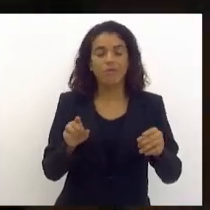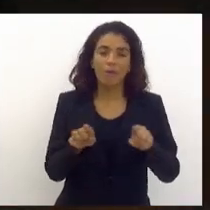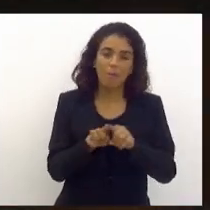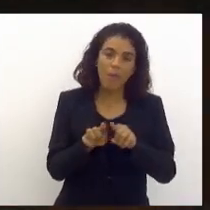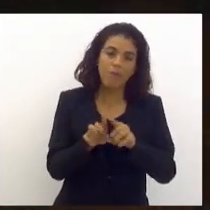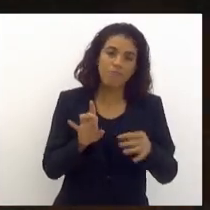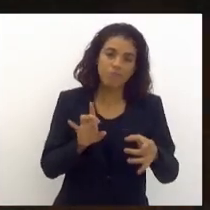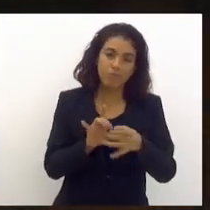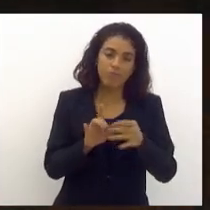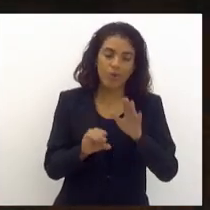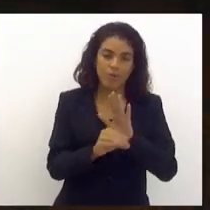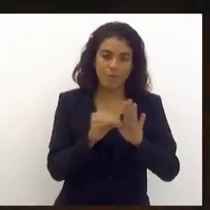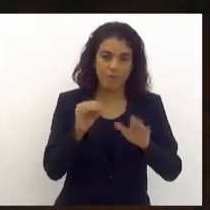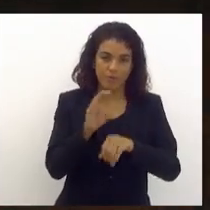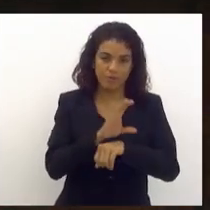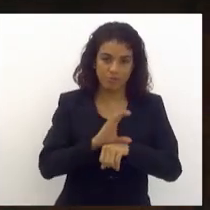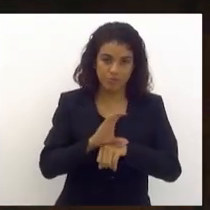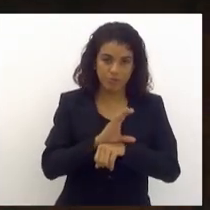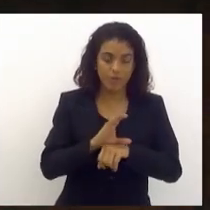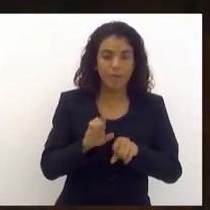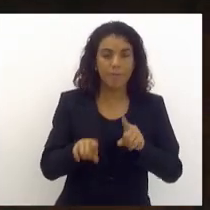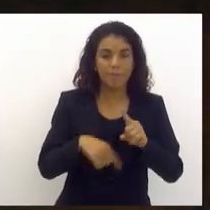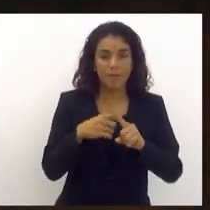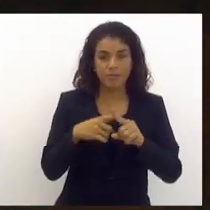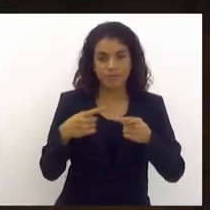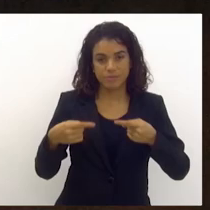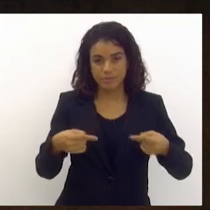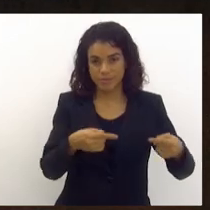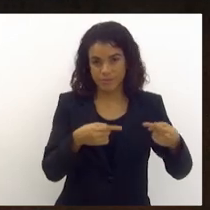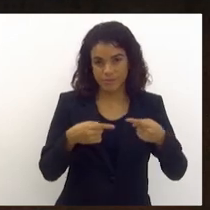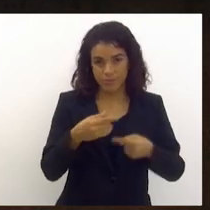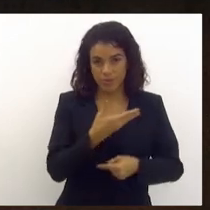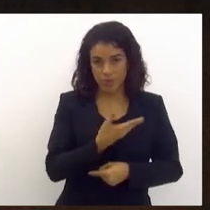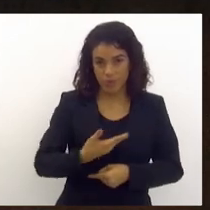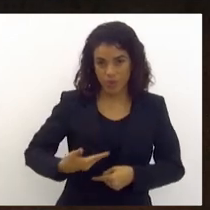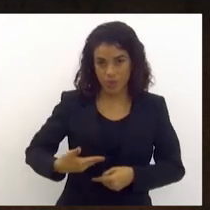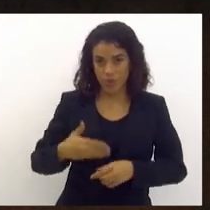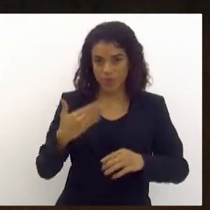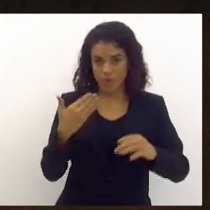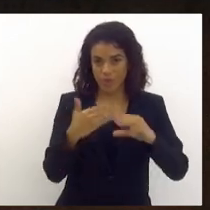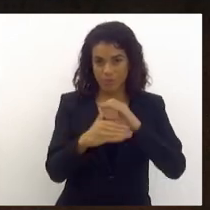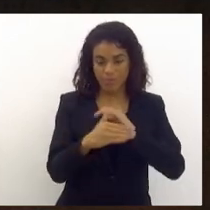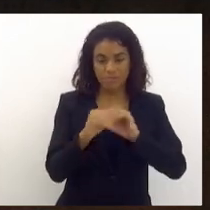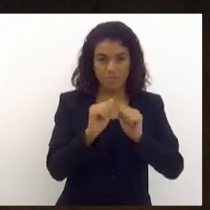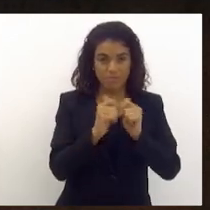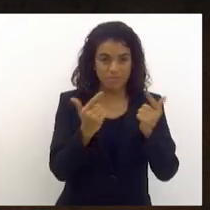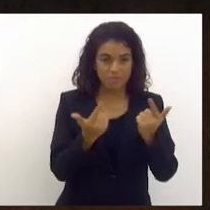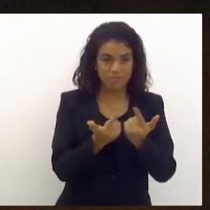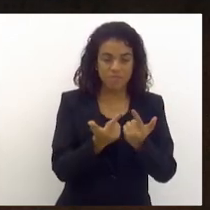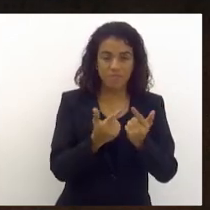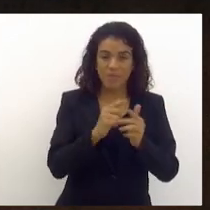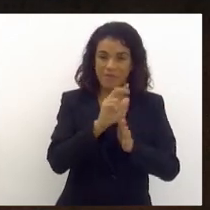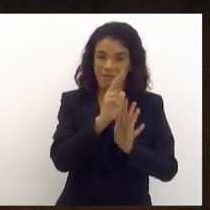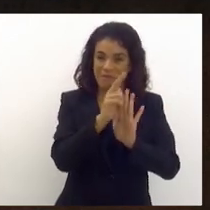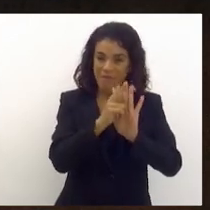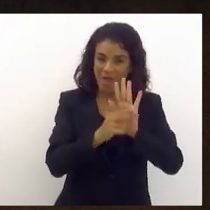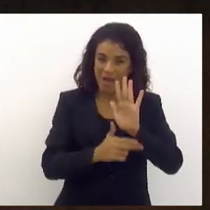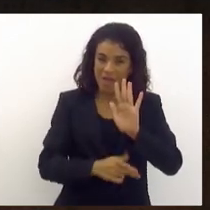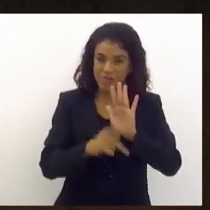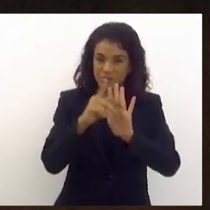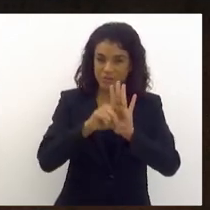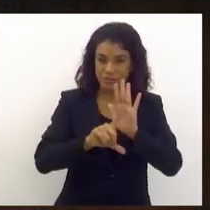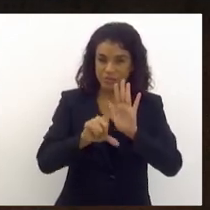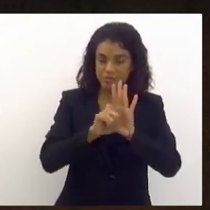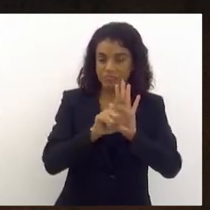que tem a ver com o debate que nós estamos fazendo aqui hoje. O governo mandou para essa casa uma série de projetos